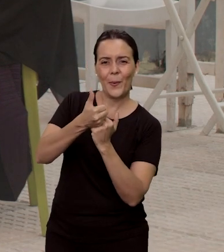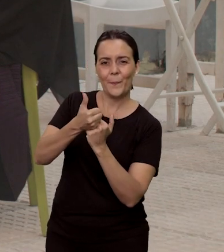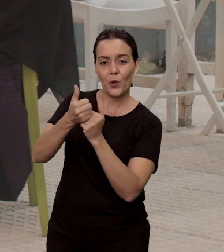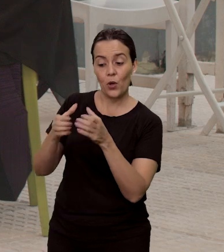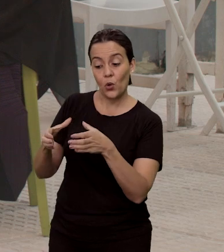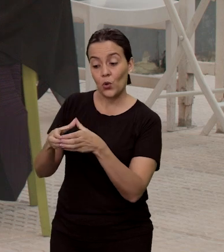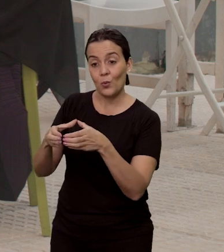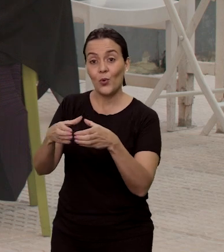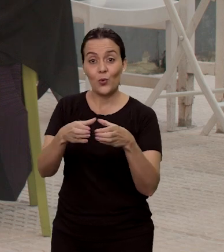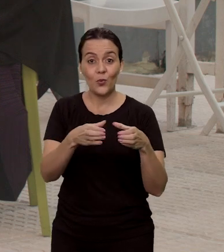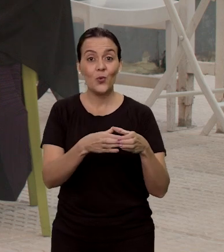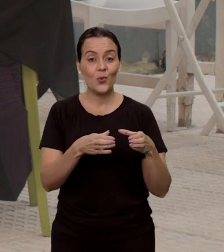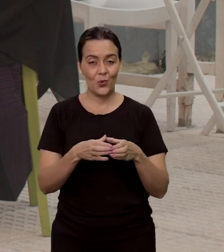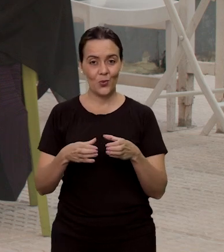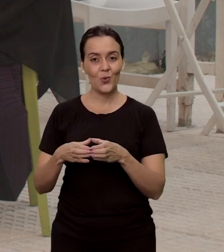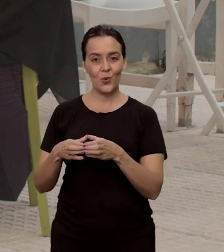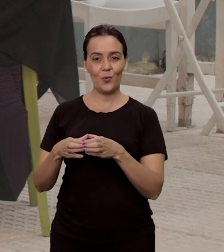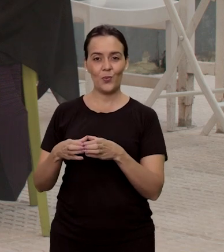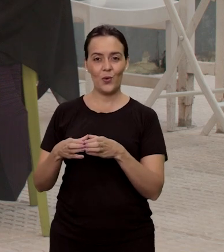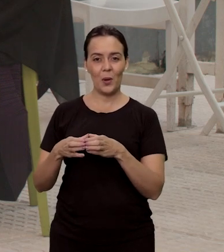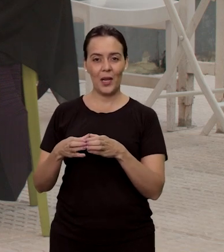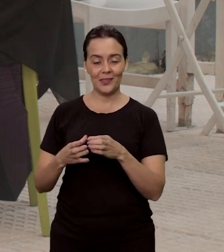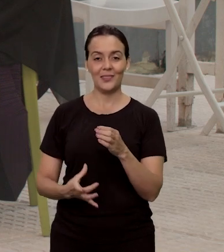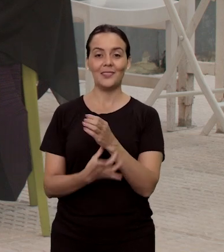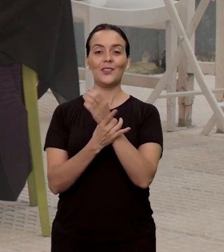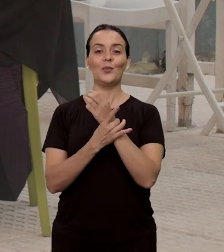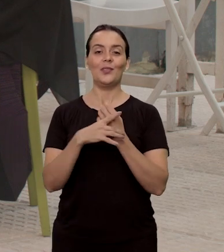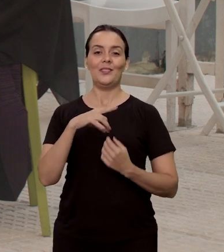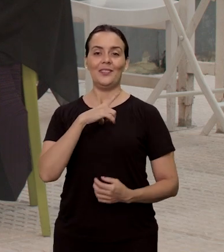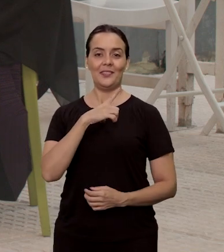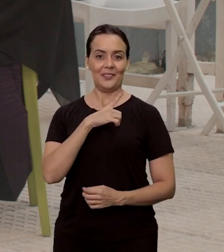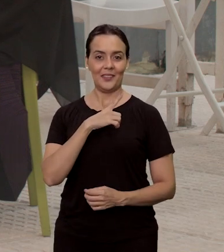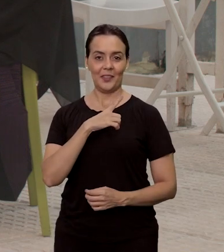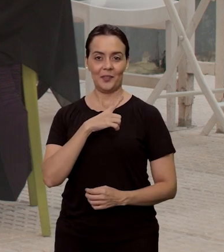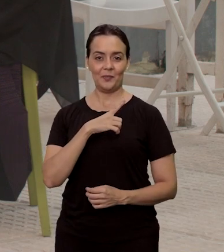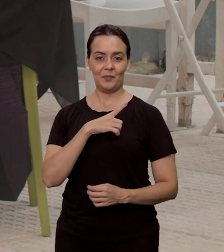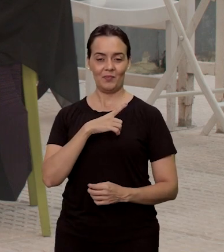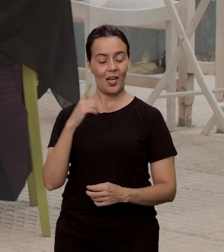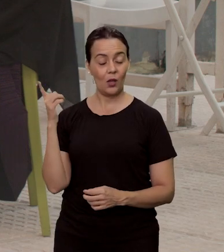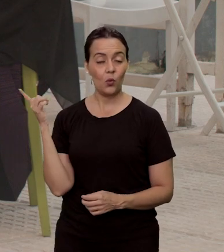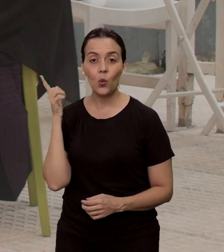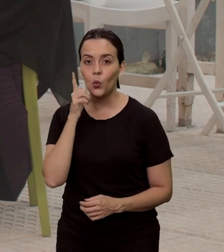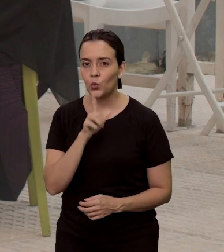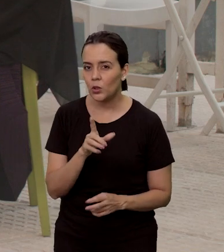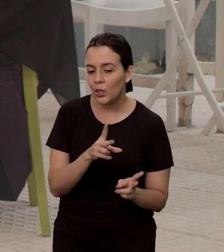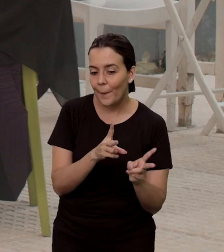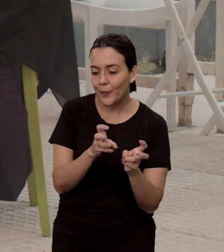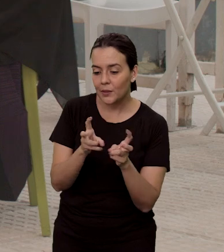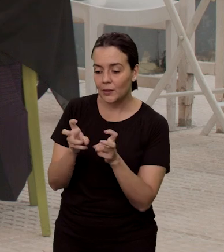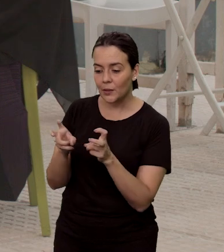acabam fazendo com que a gente possa olhar para esse processo todo complexo e dizer, cara,